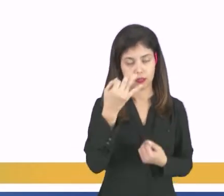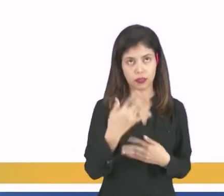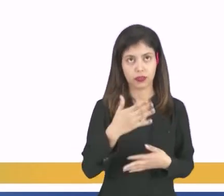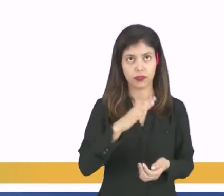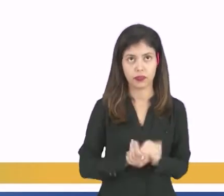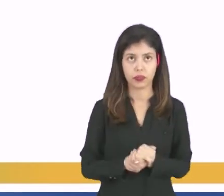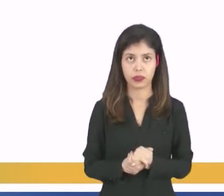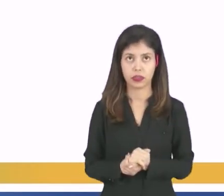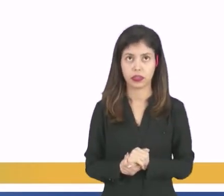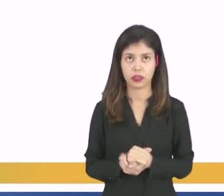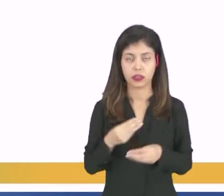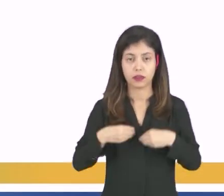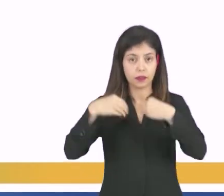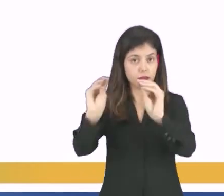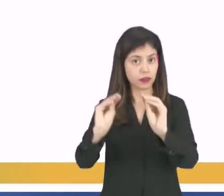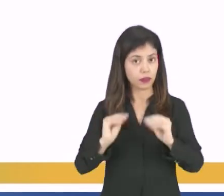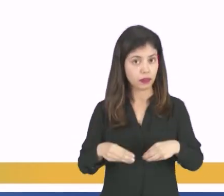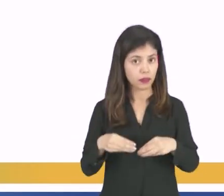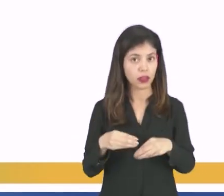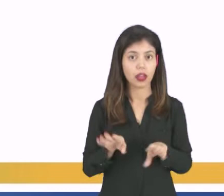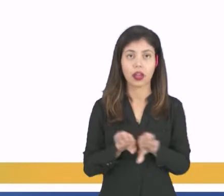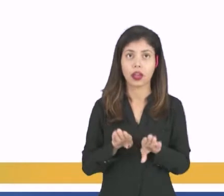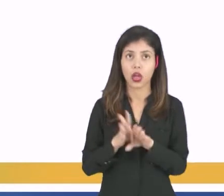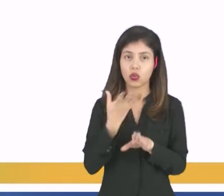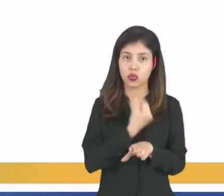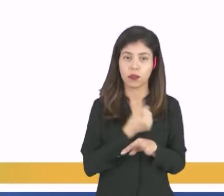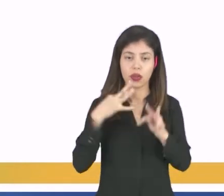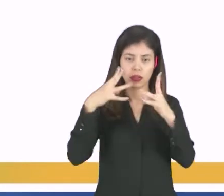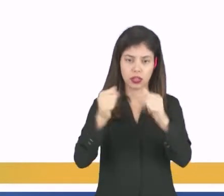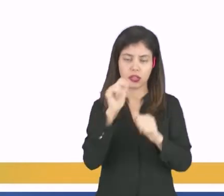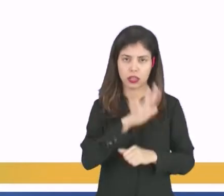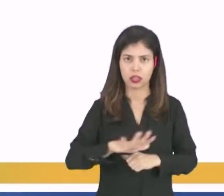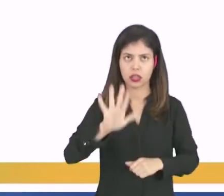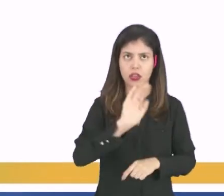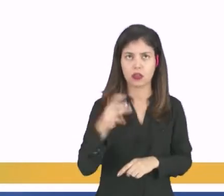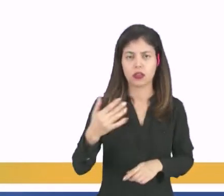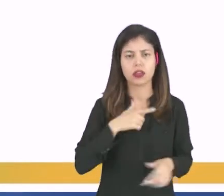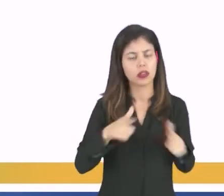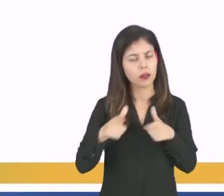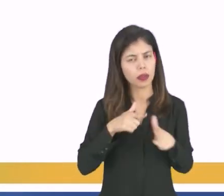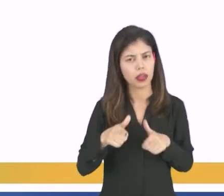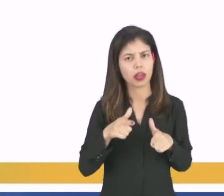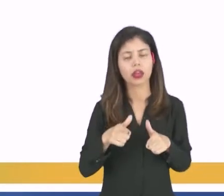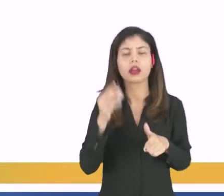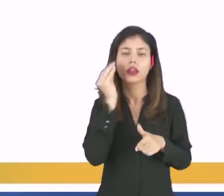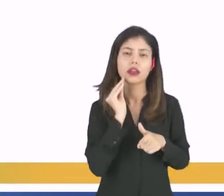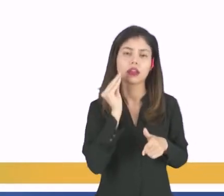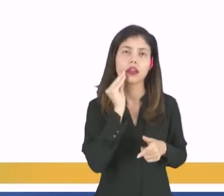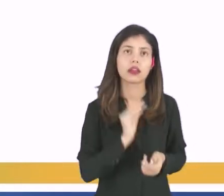diz, nós vamos estar tentando através dos números inteiros, e quando a gente trabalhar o método da